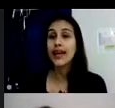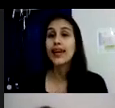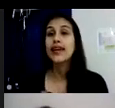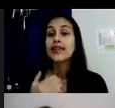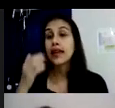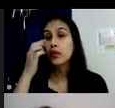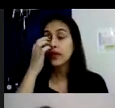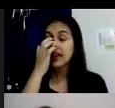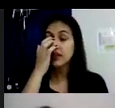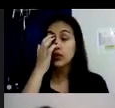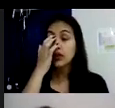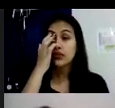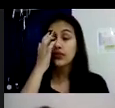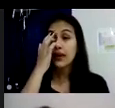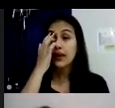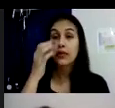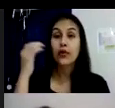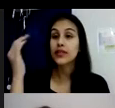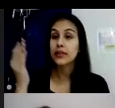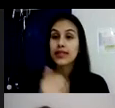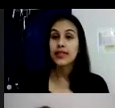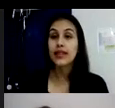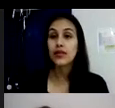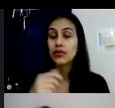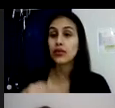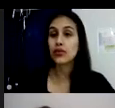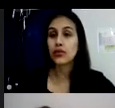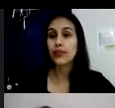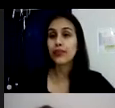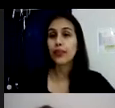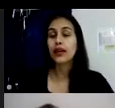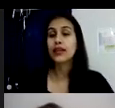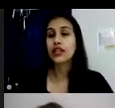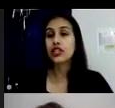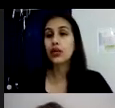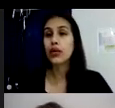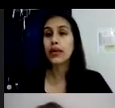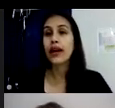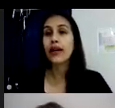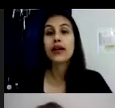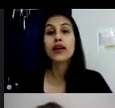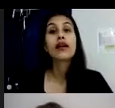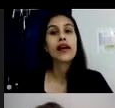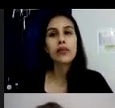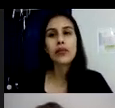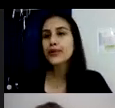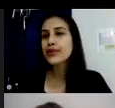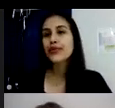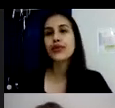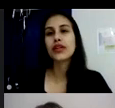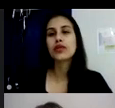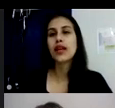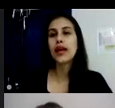cai e tem uma fratura no fêmur ou na bacia ou na região lombar, é